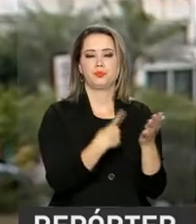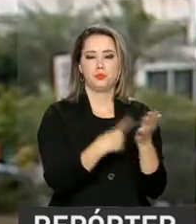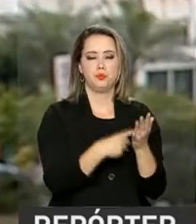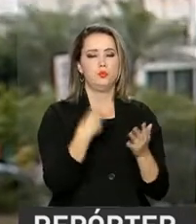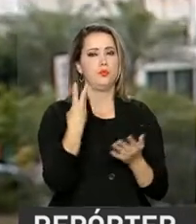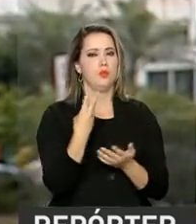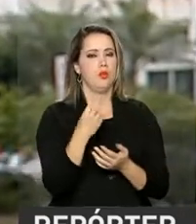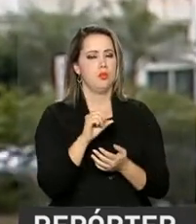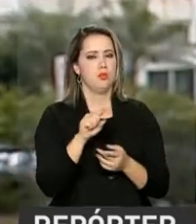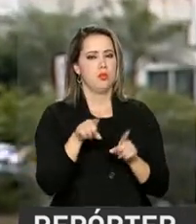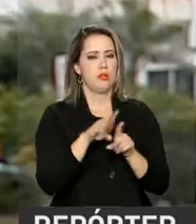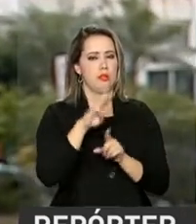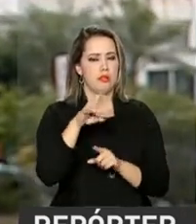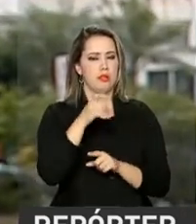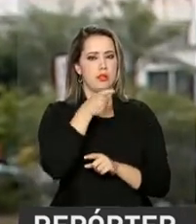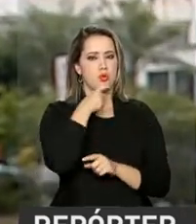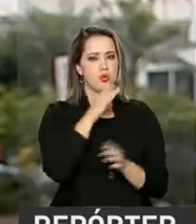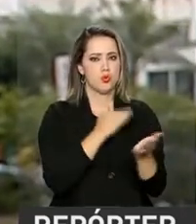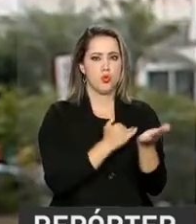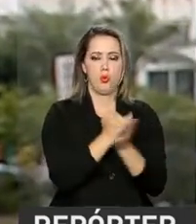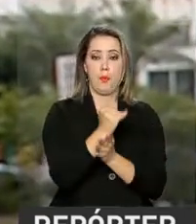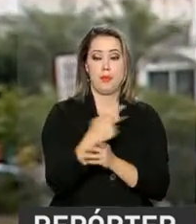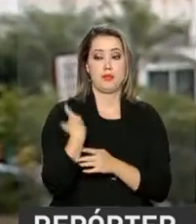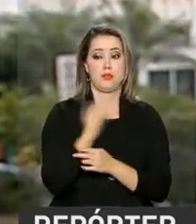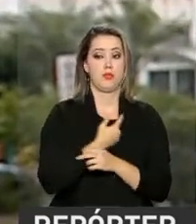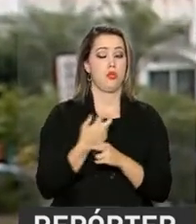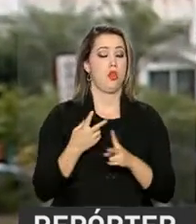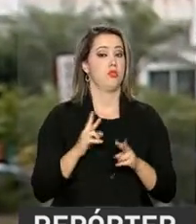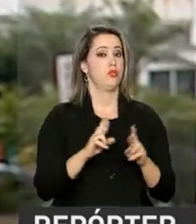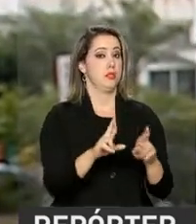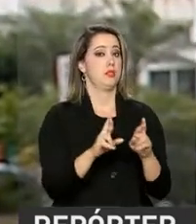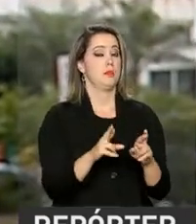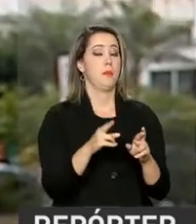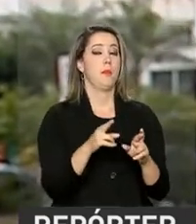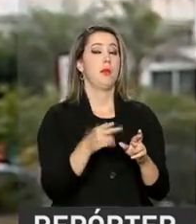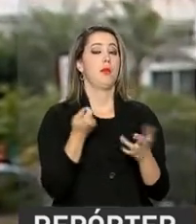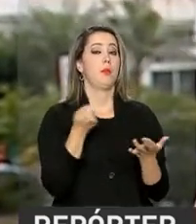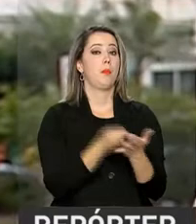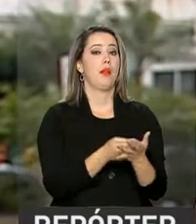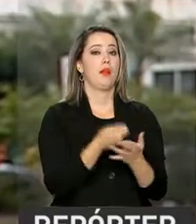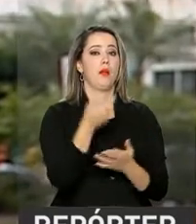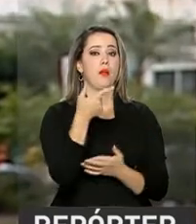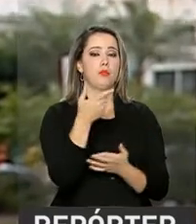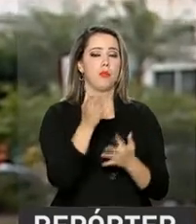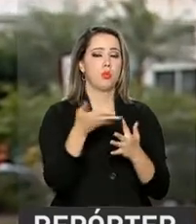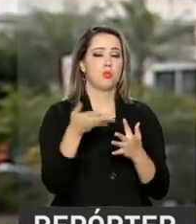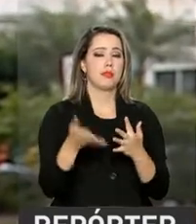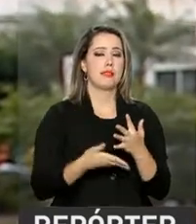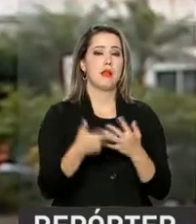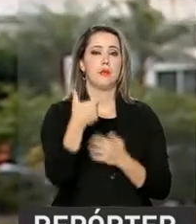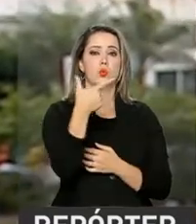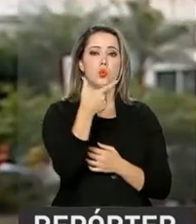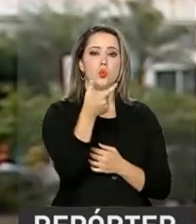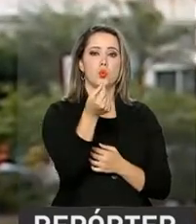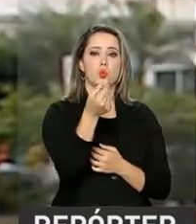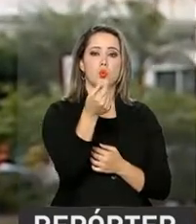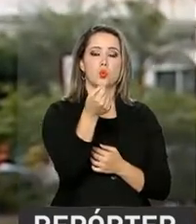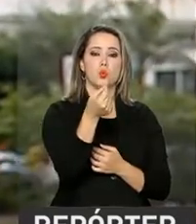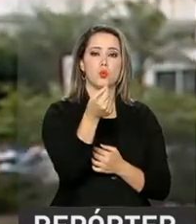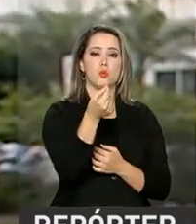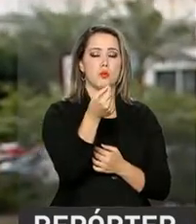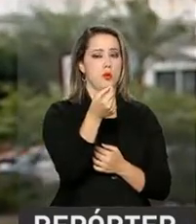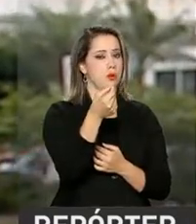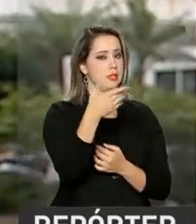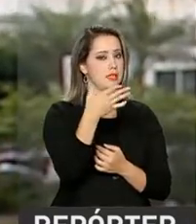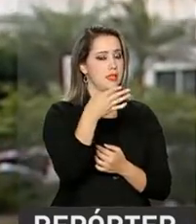negociado, estimamos, em torno de 200 bilhões de reais em dívidas, gerando uma arrecadação estimada para